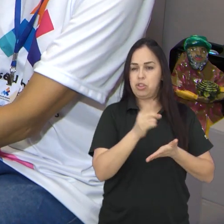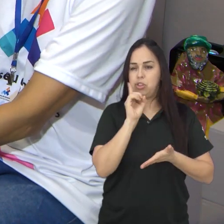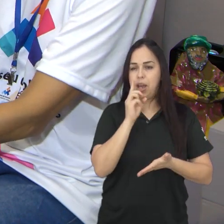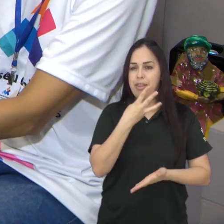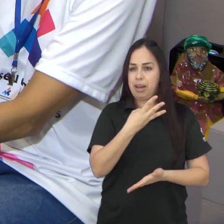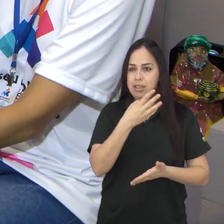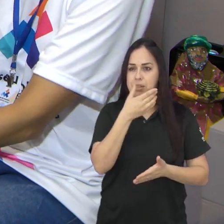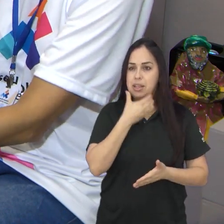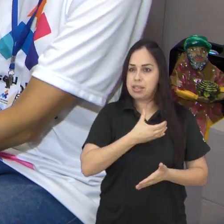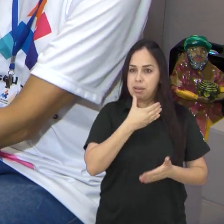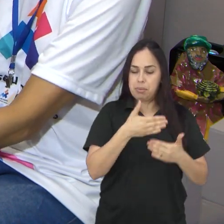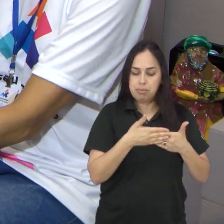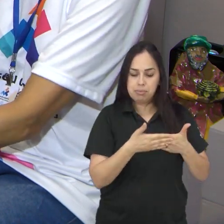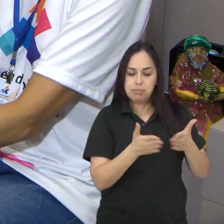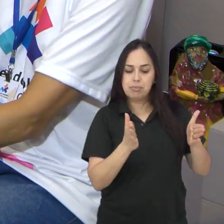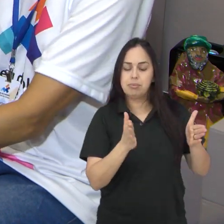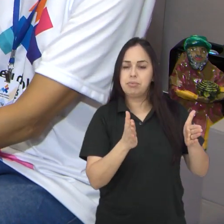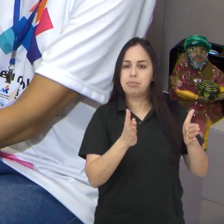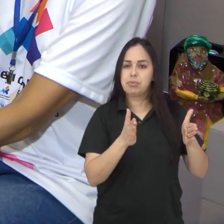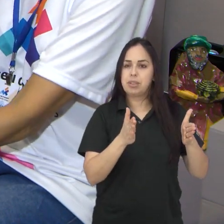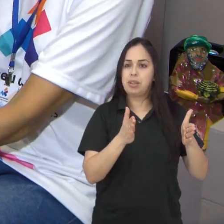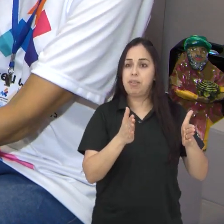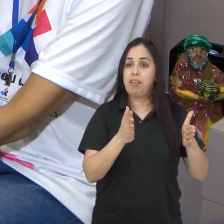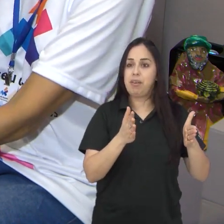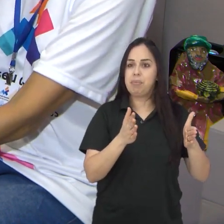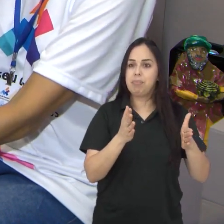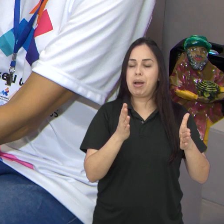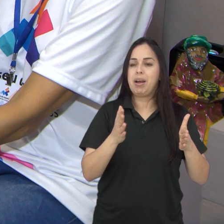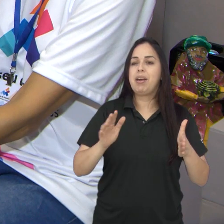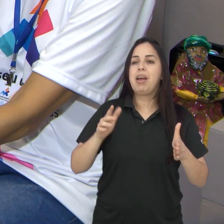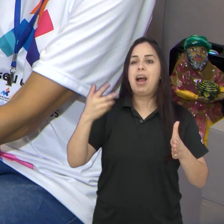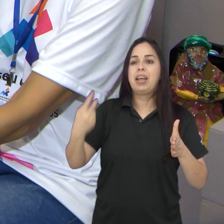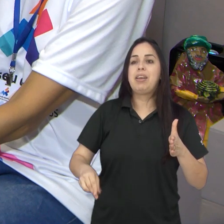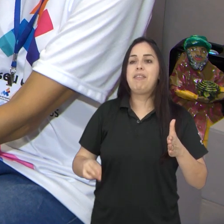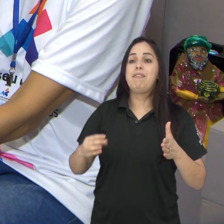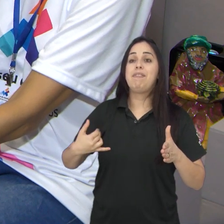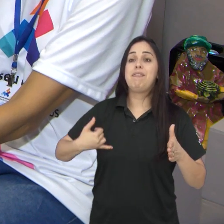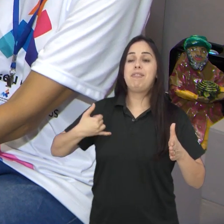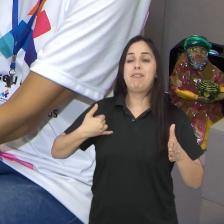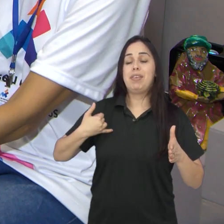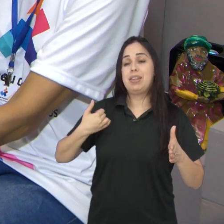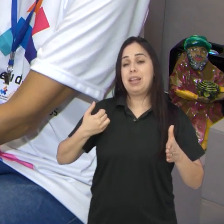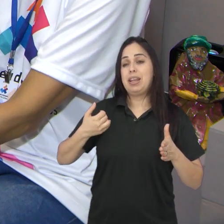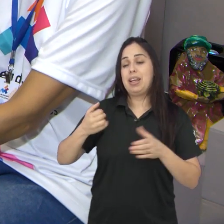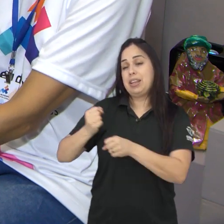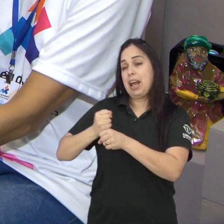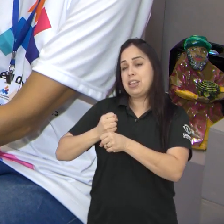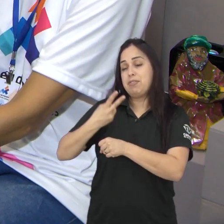dezembro de 2022 para a comemoração dos 25 anos do Museu do Folclore.